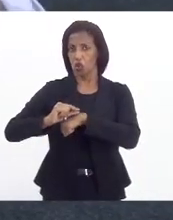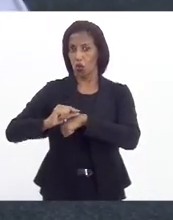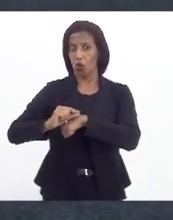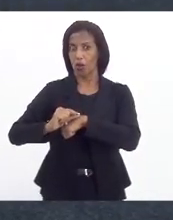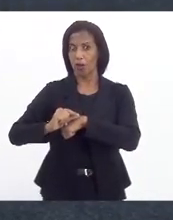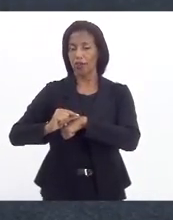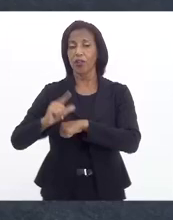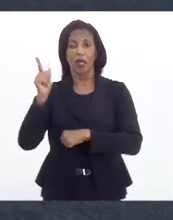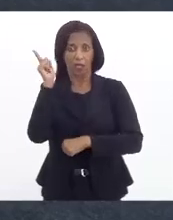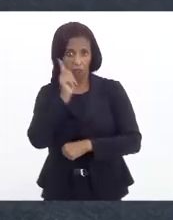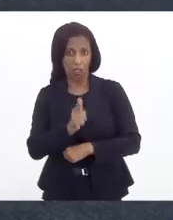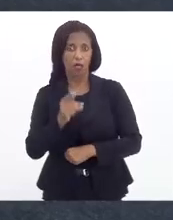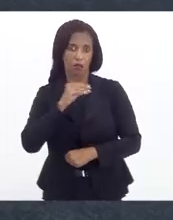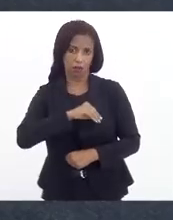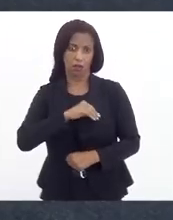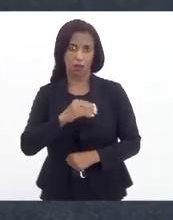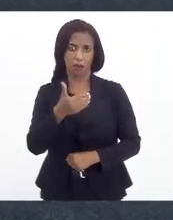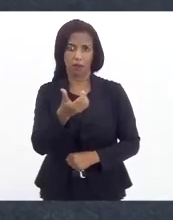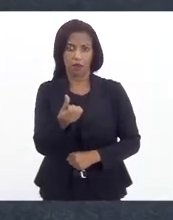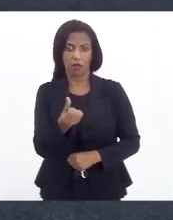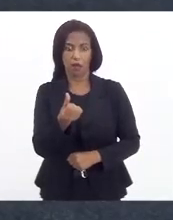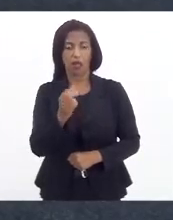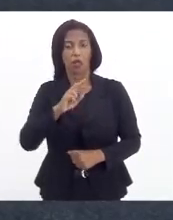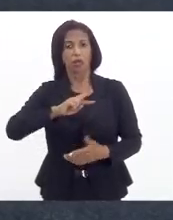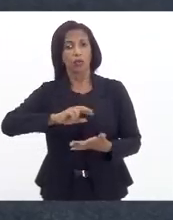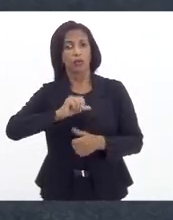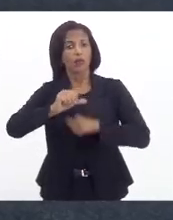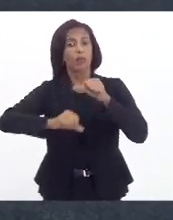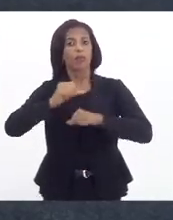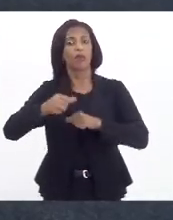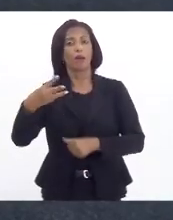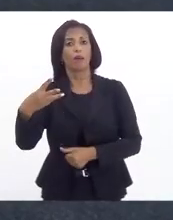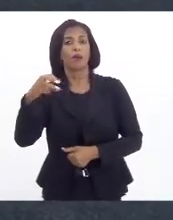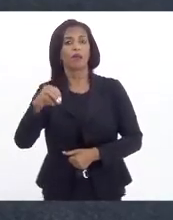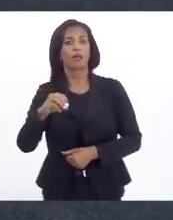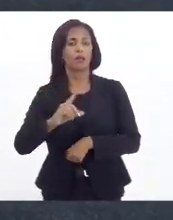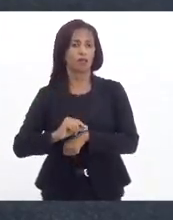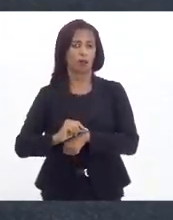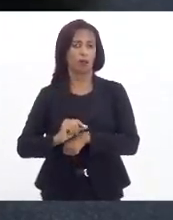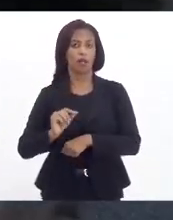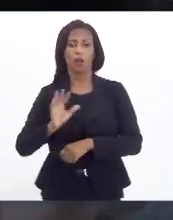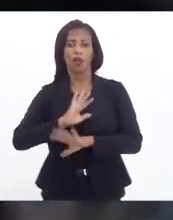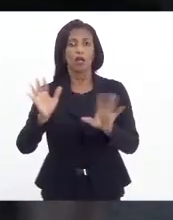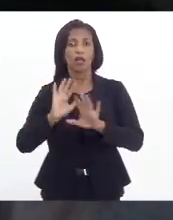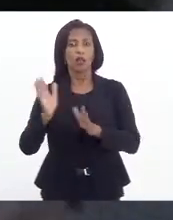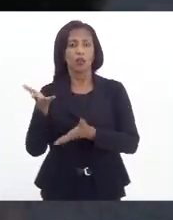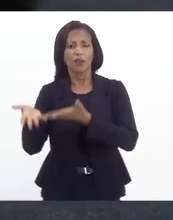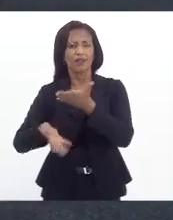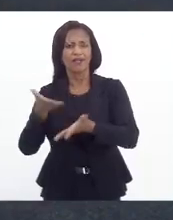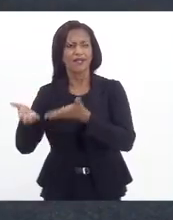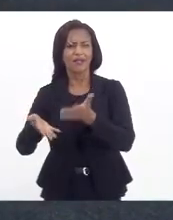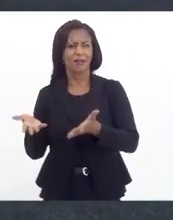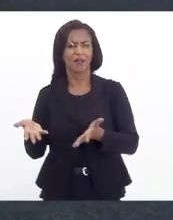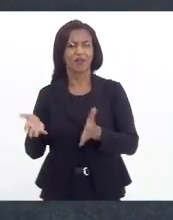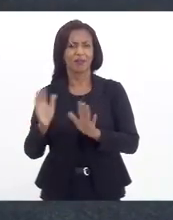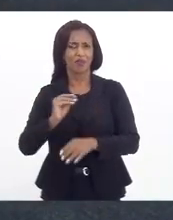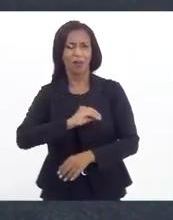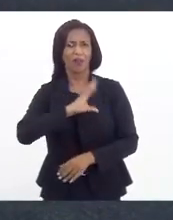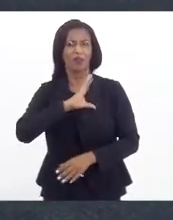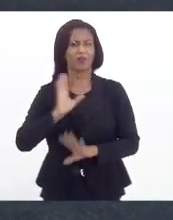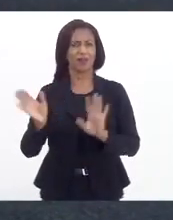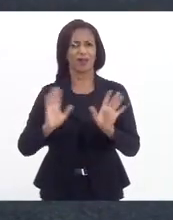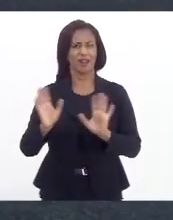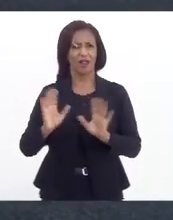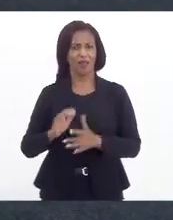16 horas e ganham para isso, inclusive, e migrariam para um regime de 30 horas. Então, não é um aumento salarial, não se trata disso, a matéria não trata de aumento salarial.